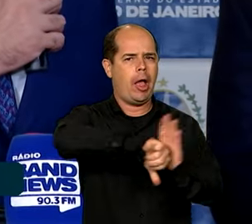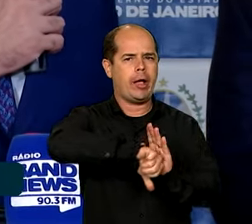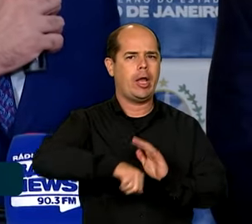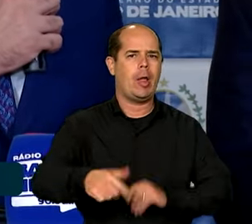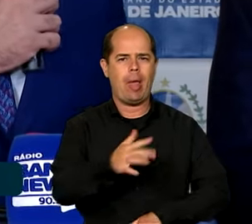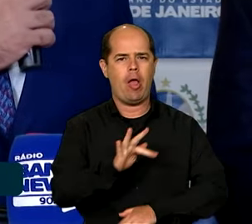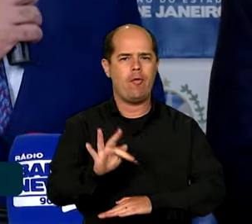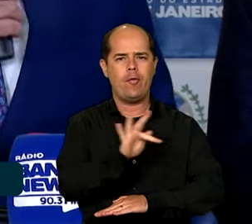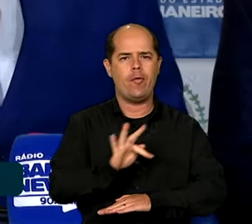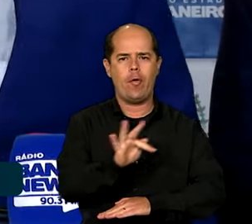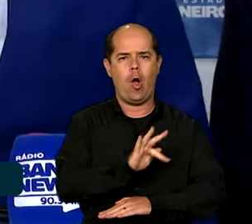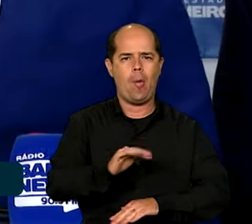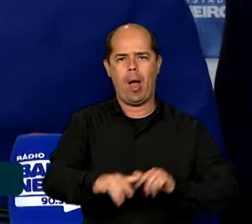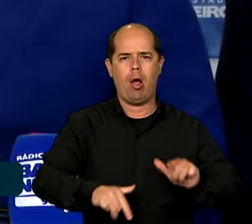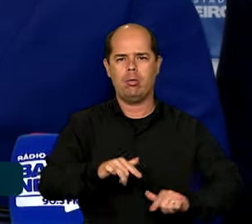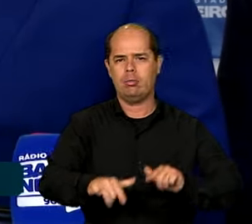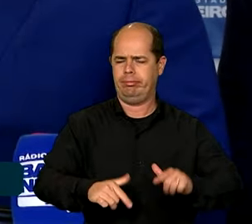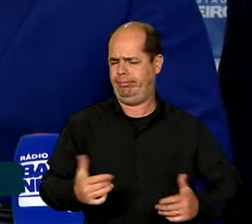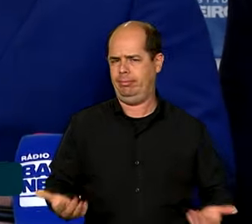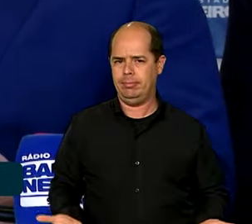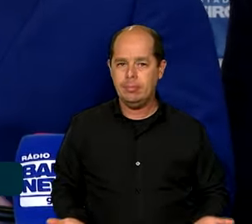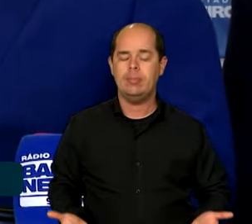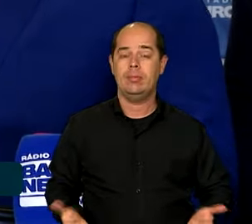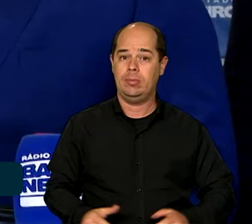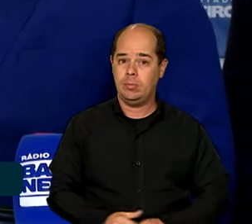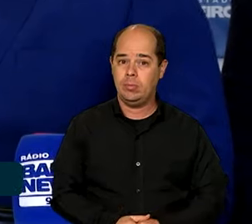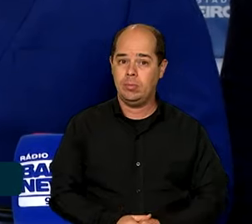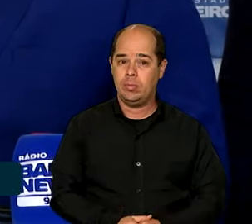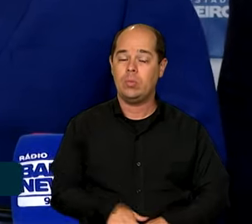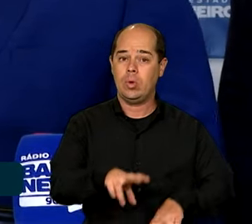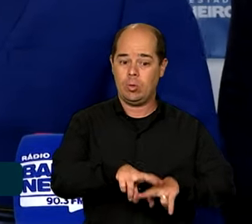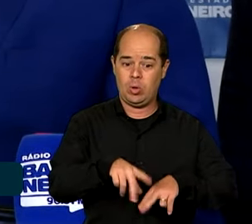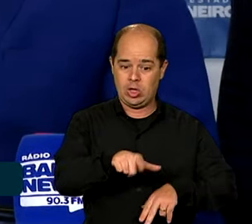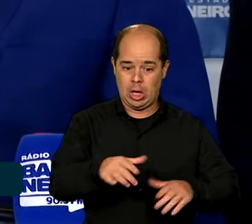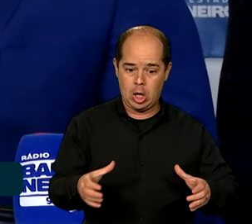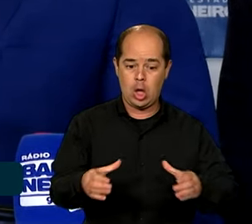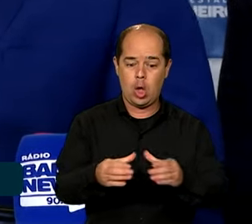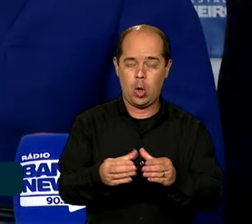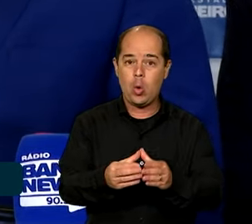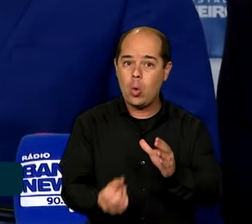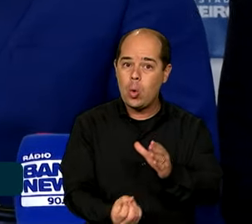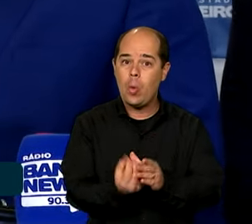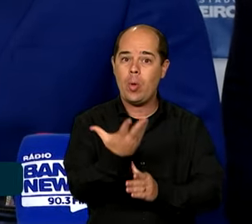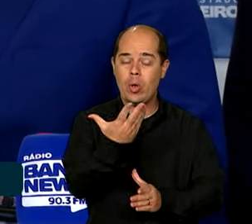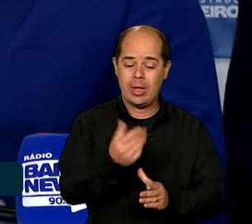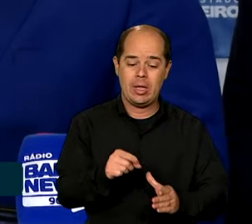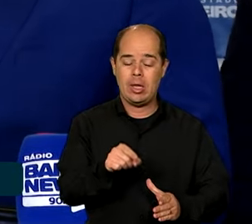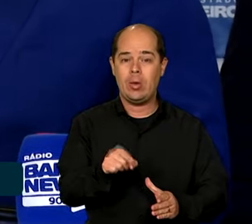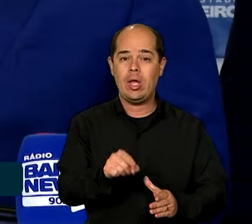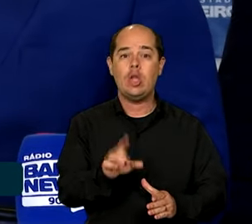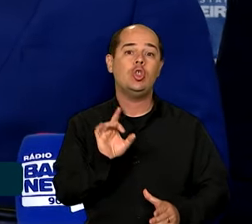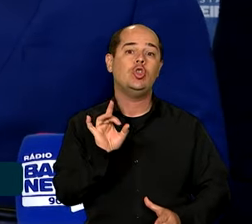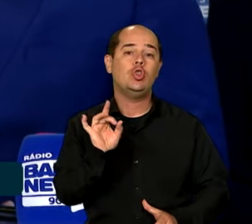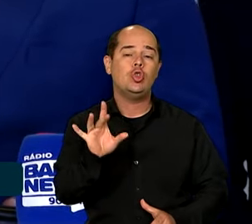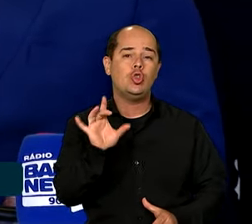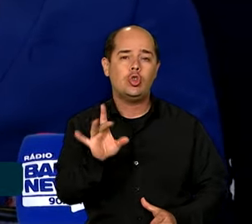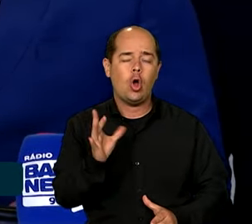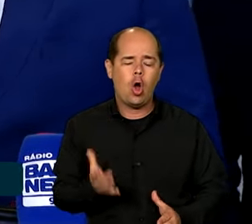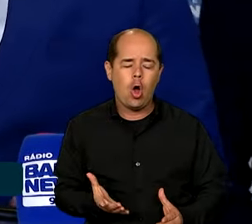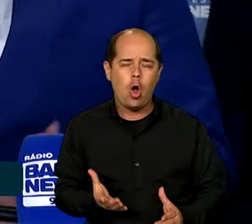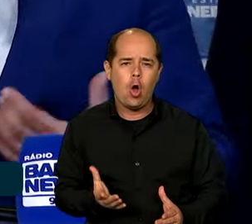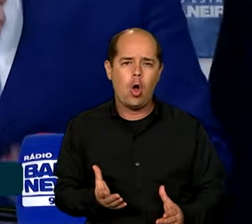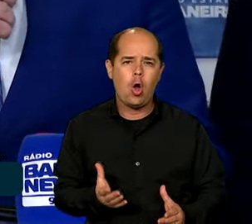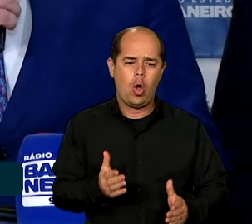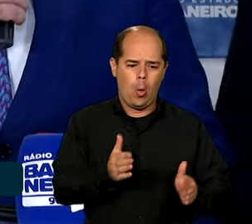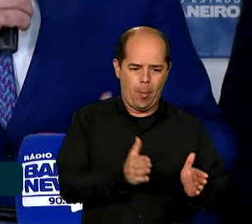atividade criminosa. Então esse comitê, ele não é só uma parte, esse comitê